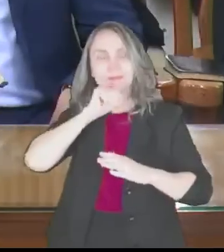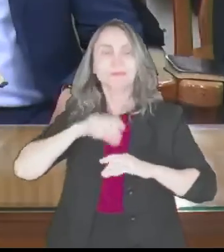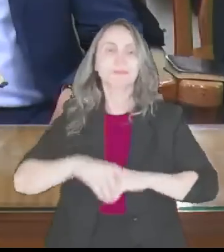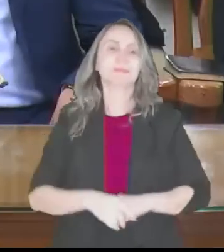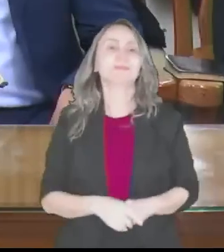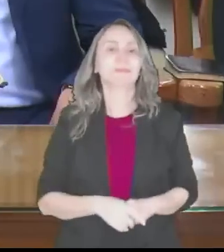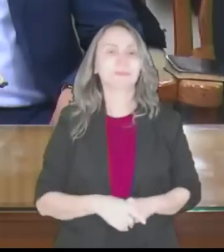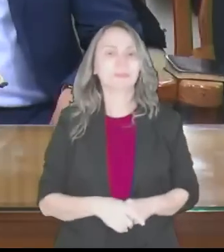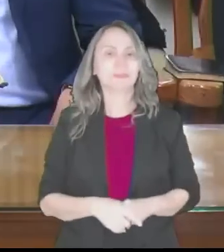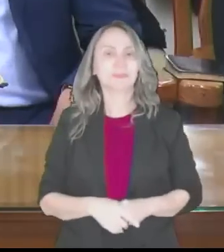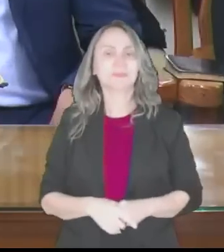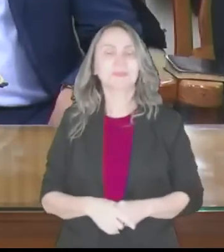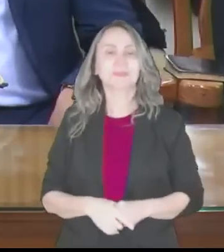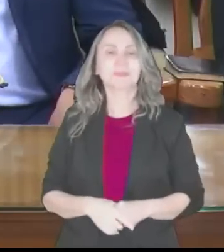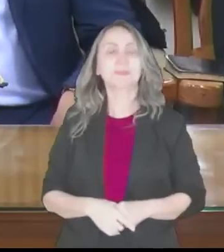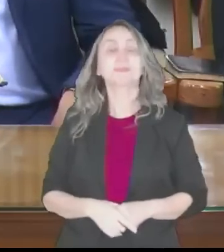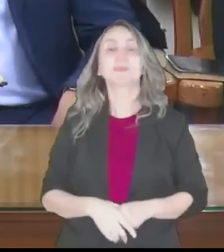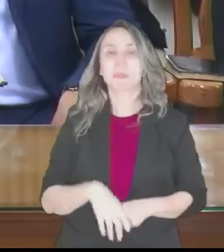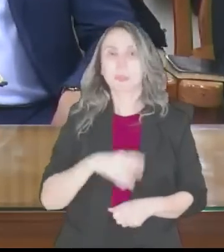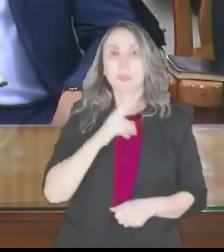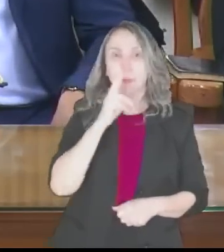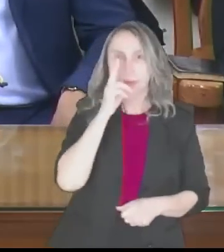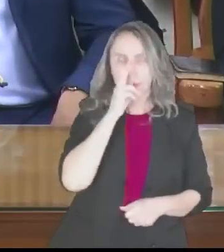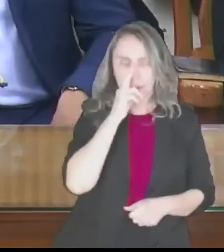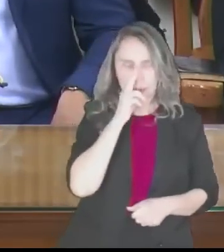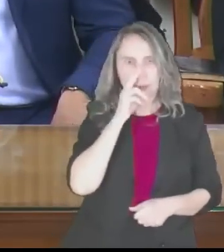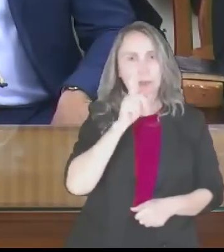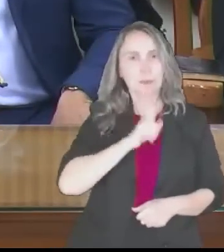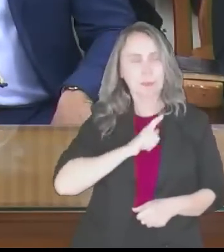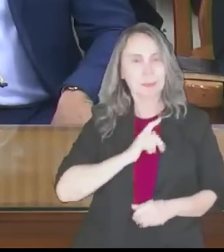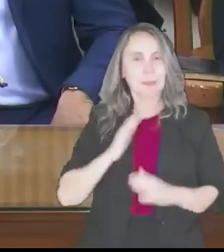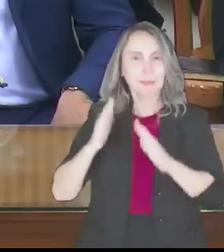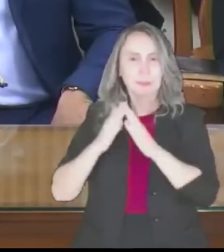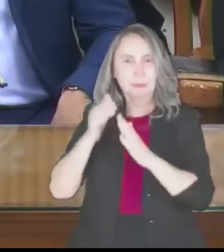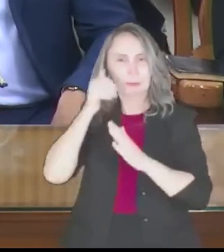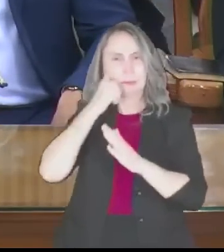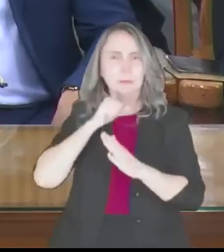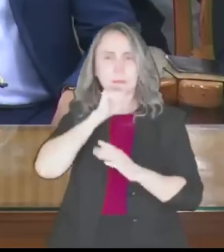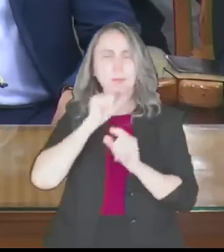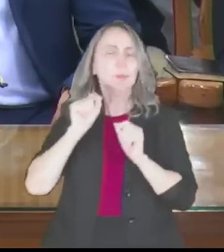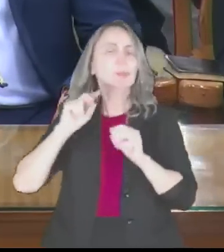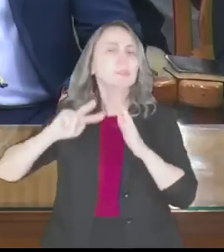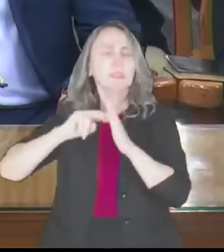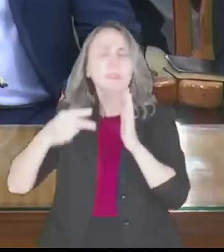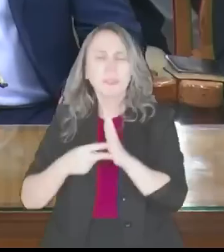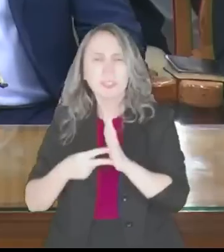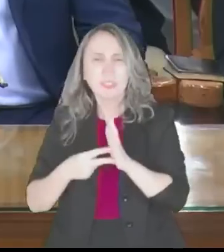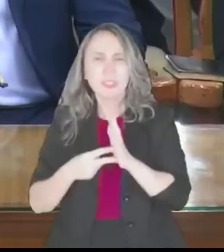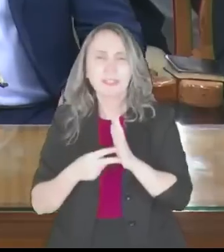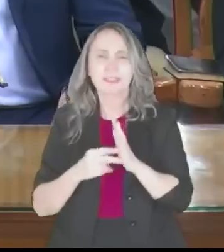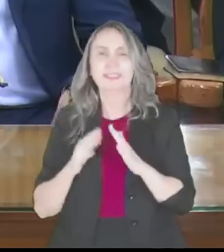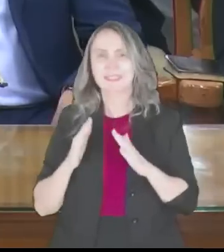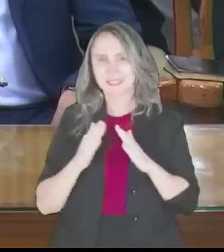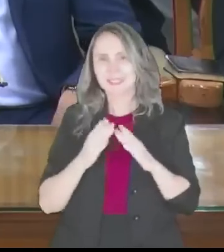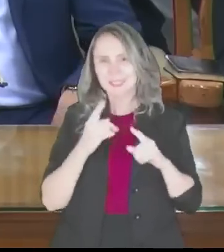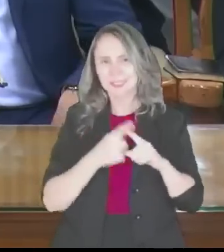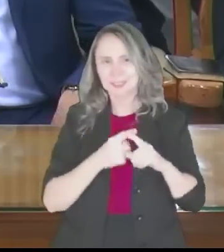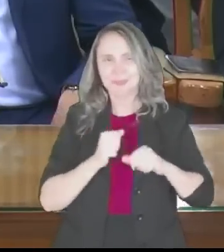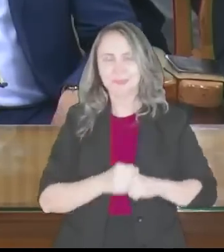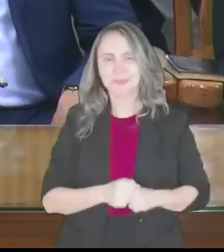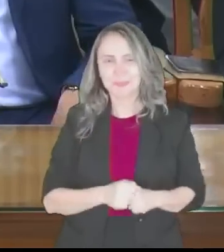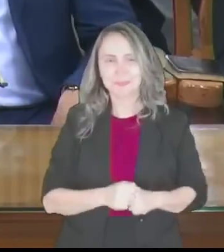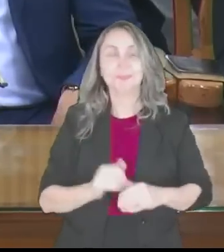mãe, o crente tem a casa da mãe. Qual é a casa da mãe? Qual é a casa da mãe? A igreja. Na casa da mãe